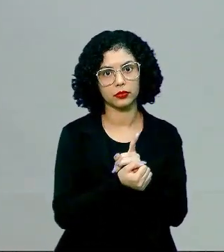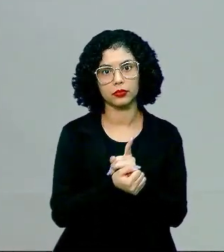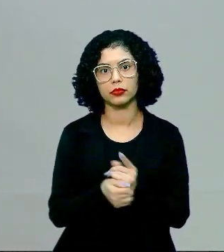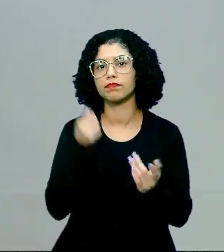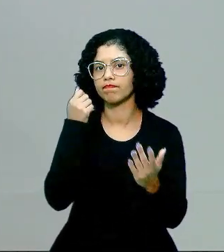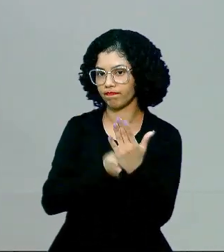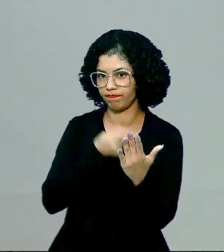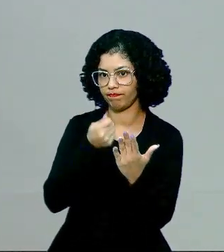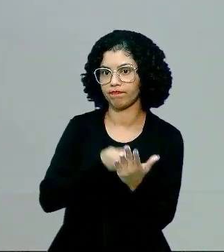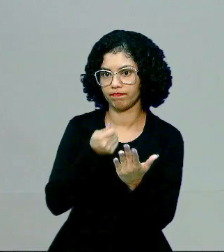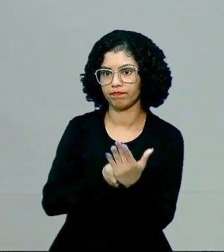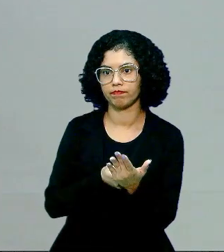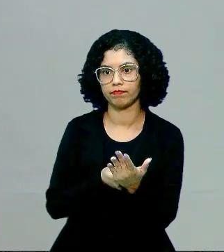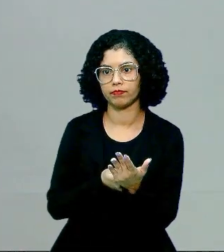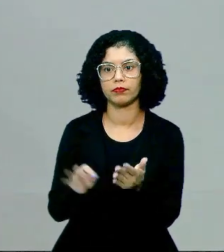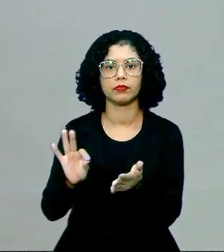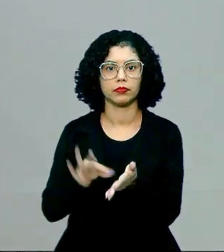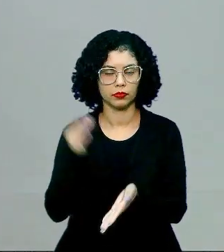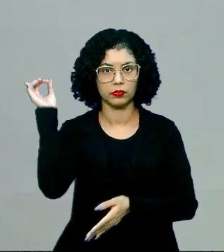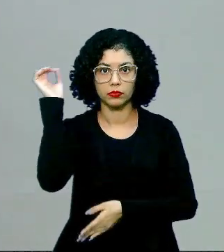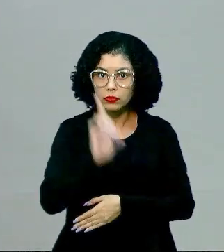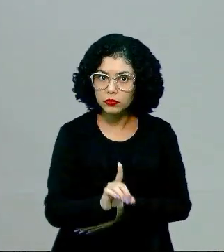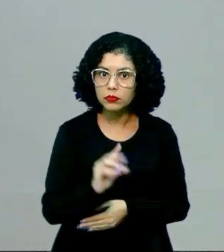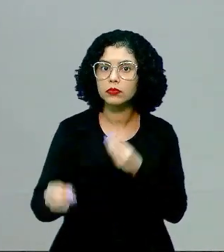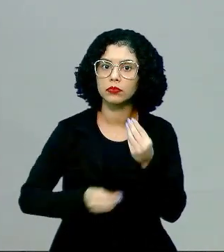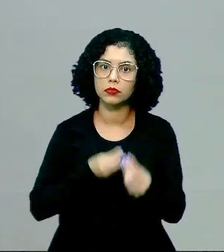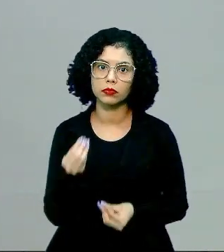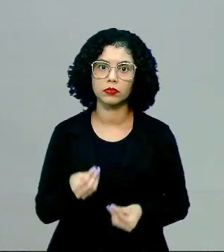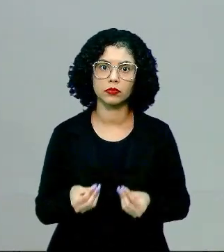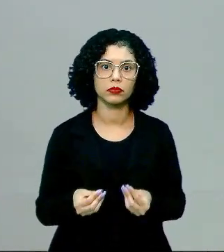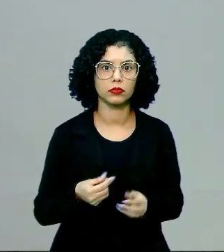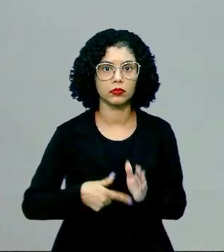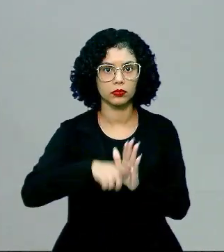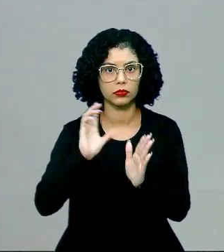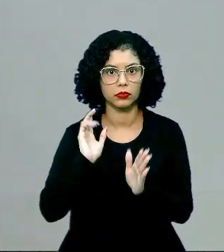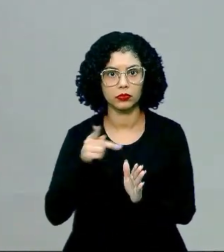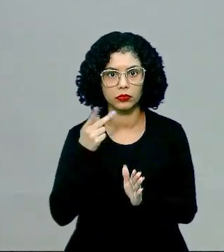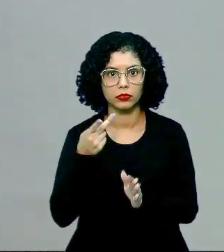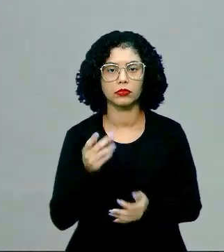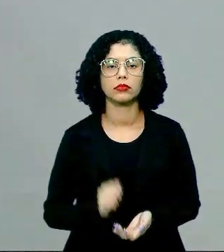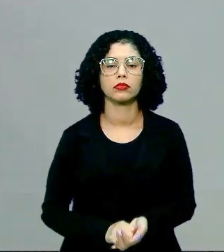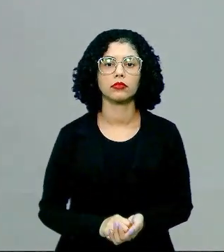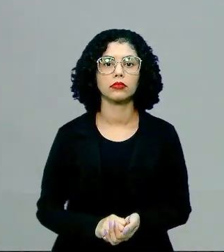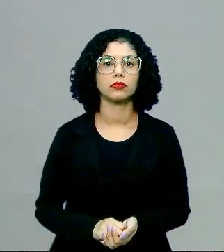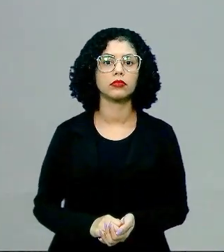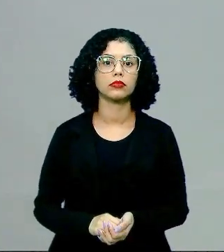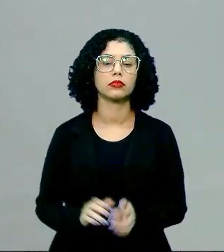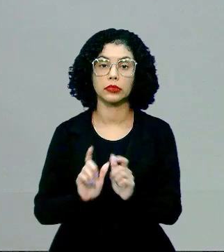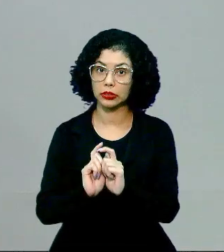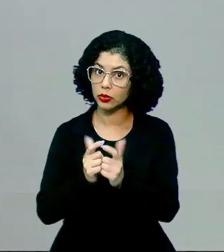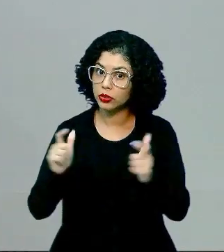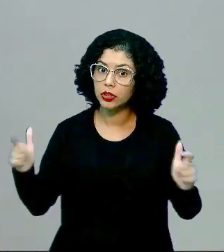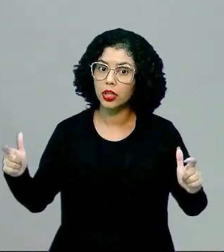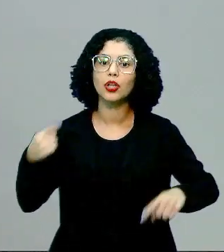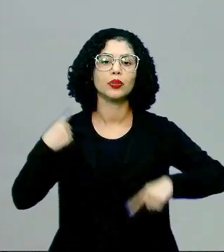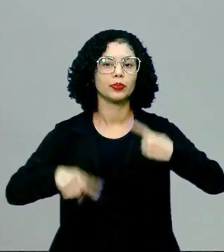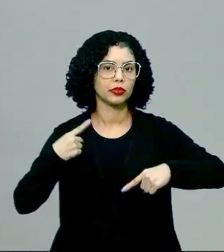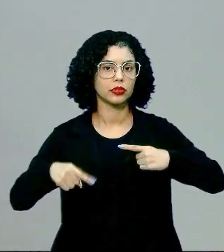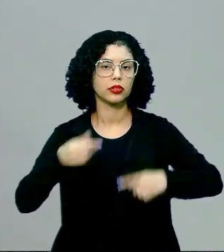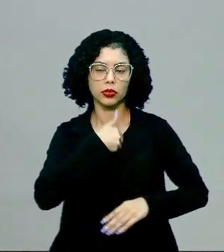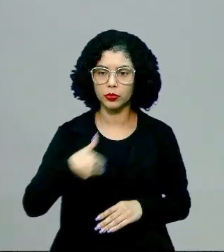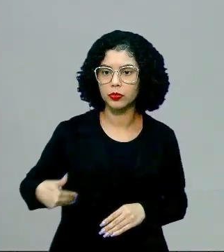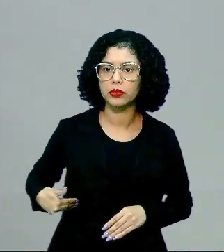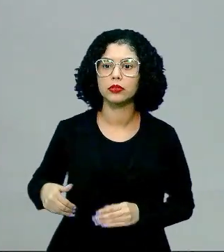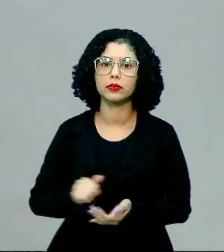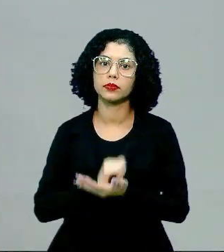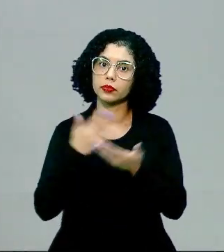que cobra a efetivação de direitos, conforme eu mencionei anteriormente, e a expansão de políticas